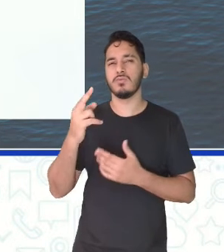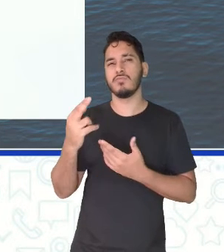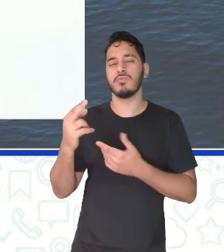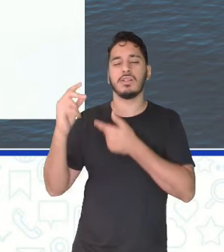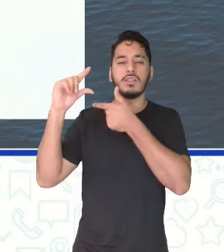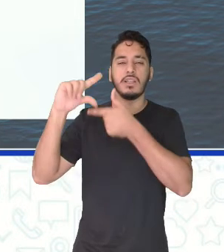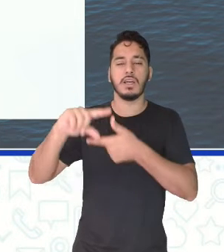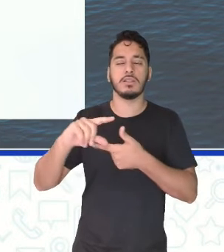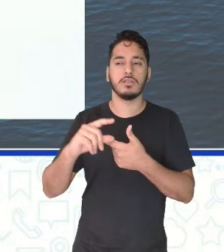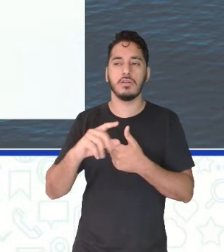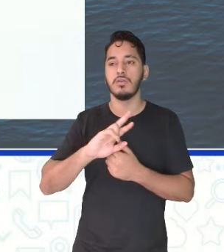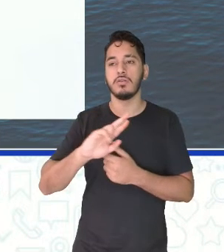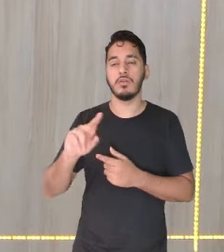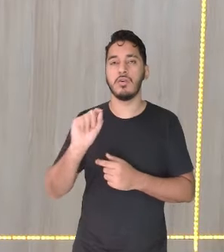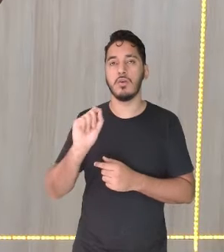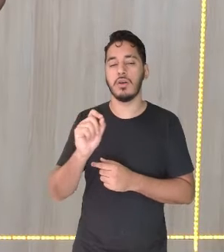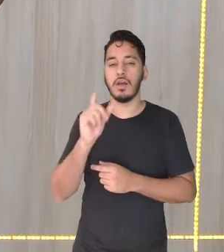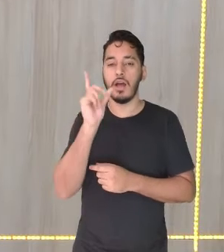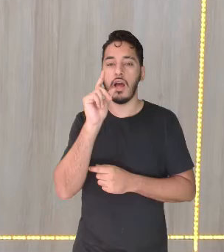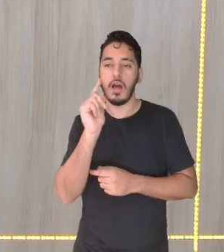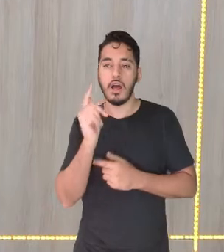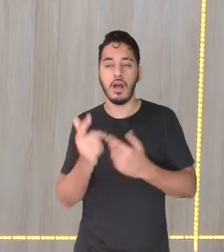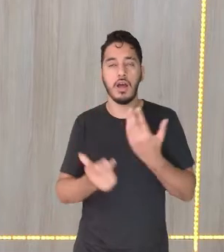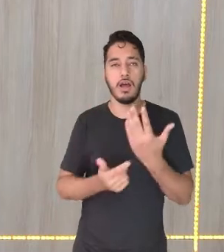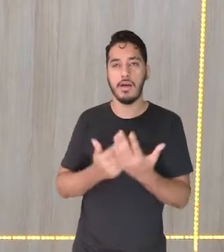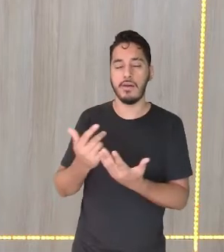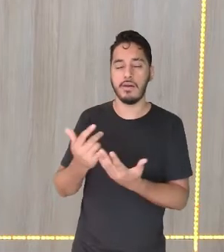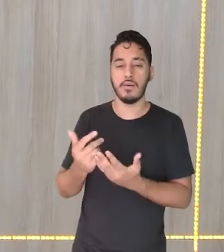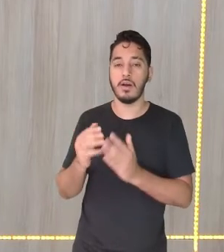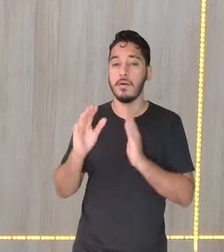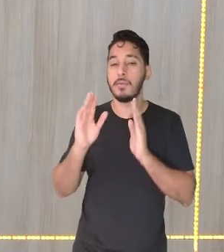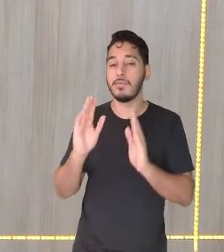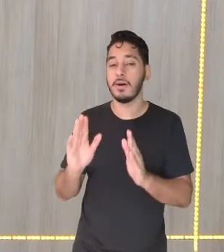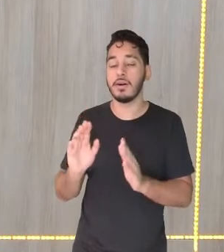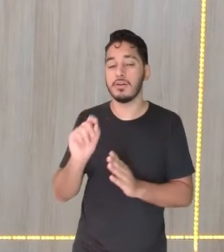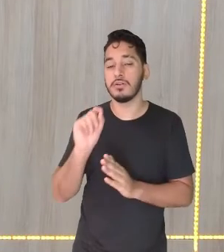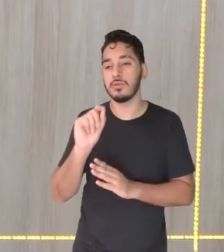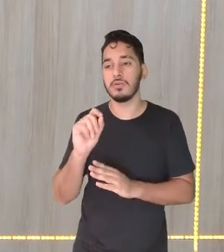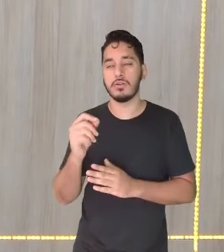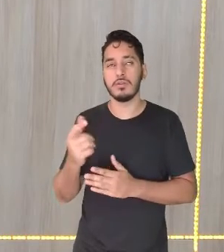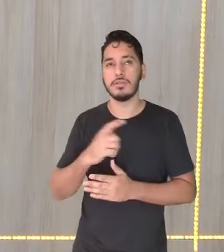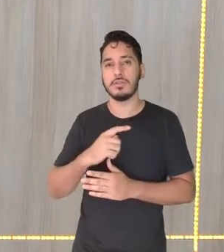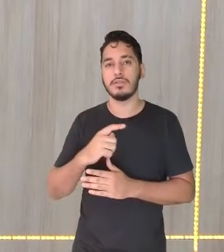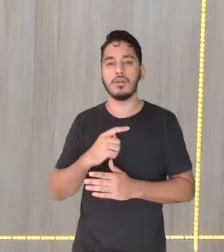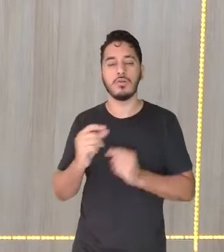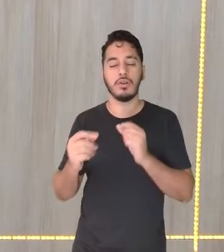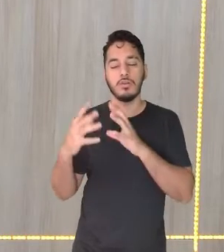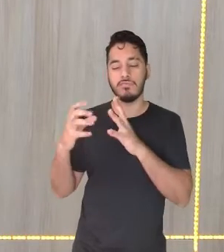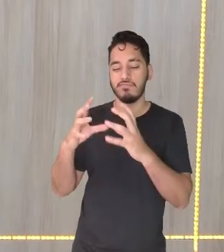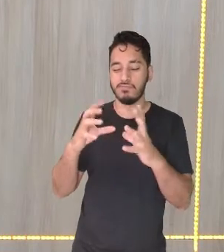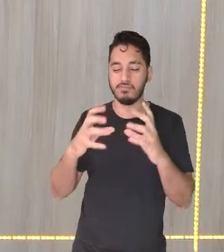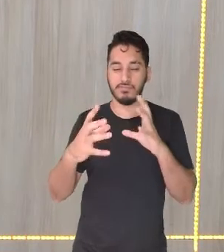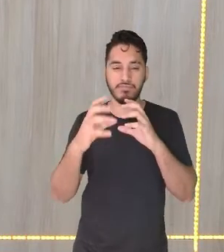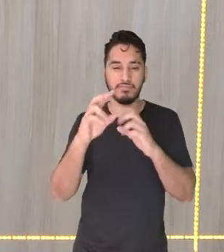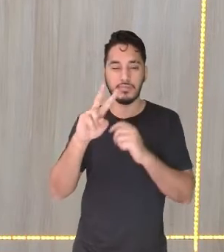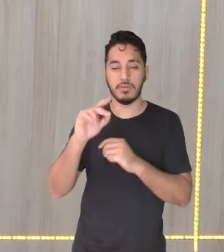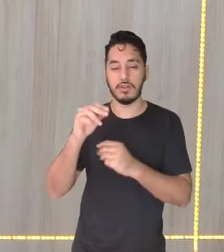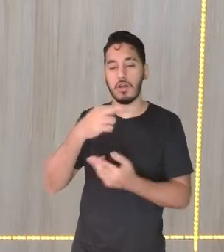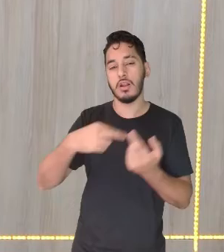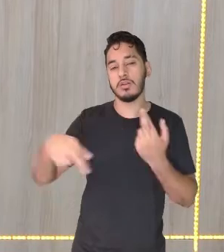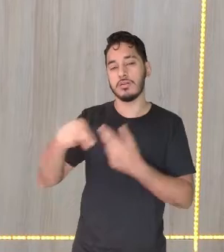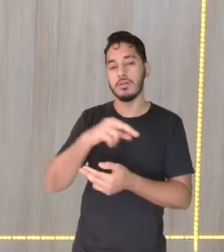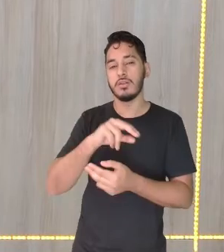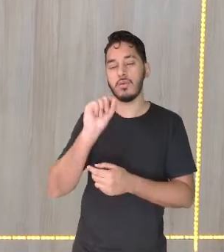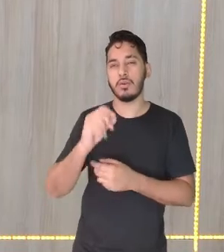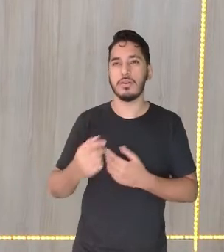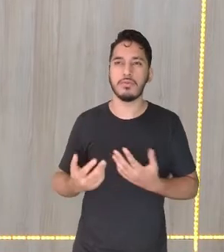está falando diretamente de agroecologia, mas, dado a origem dos conflitos, vai estar relacionado, por